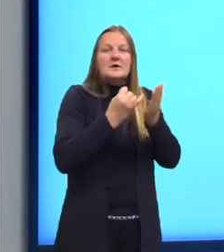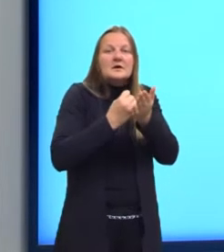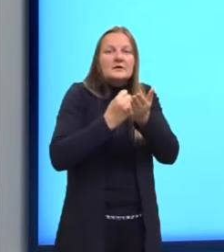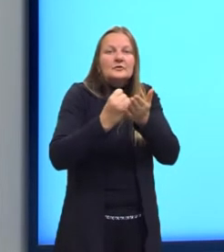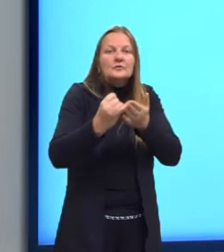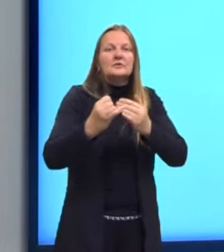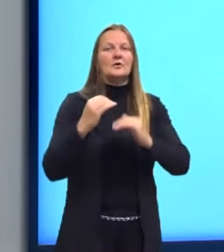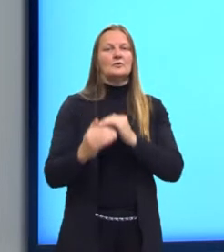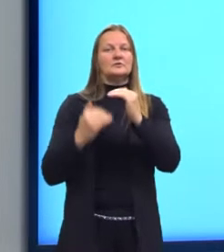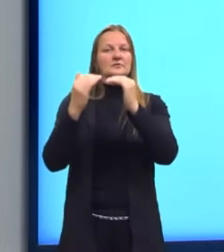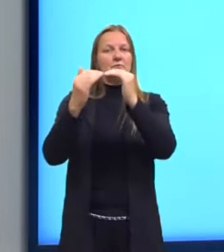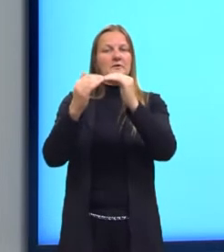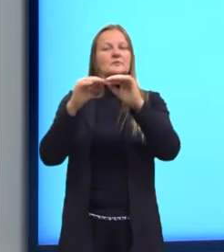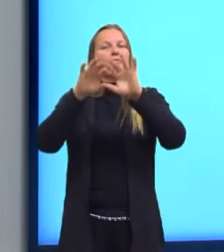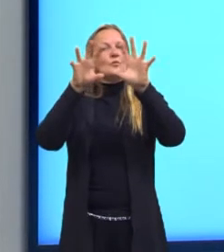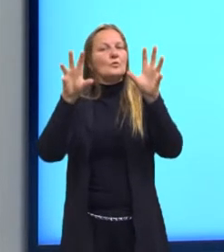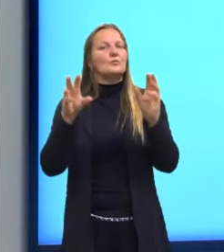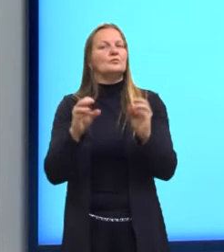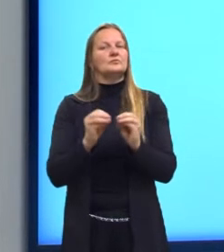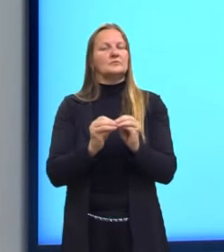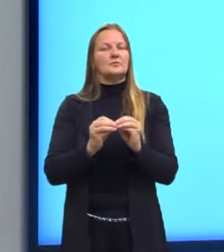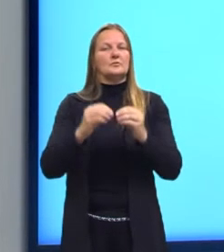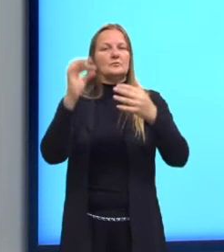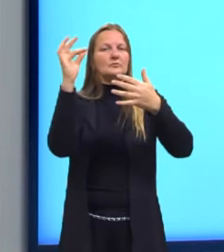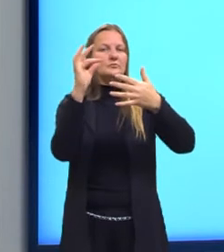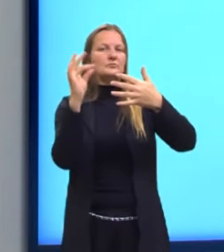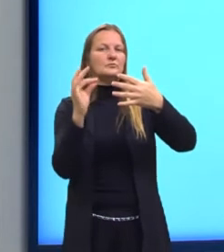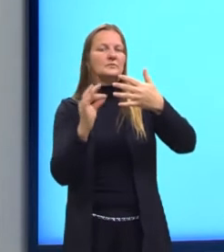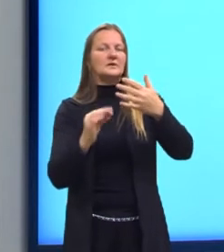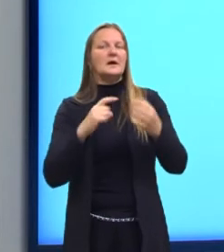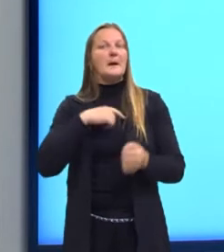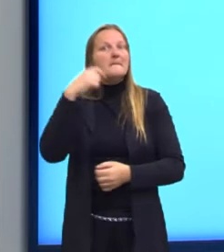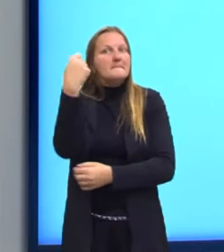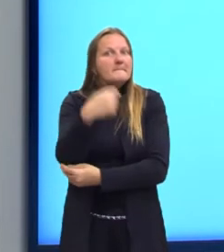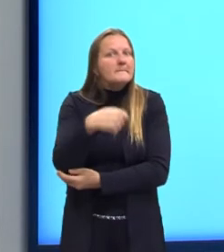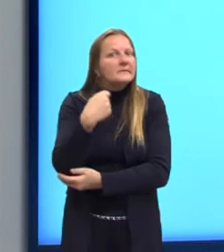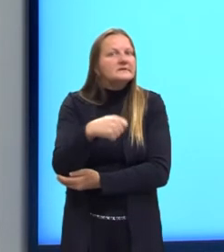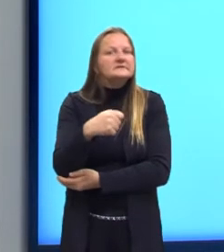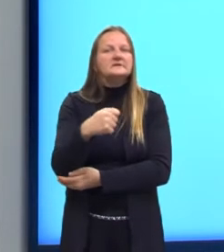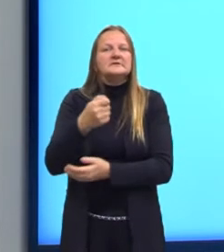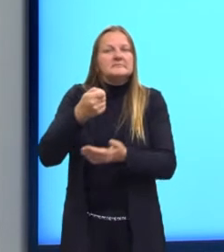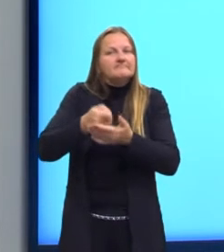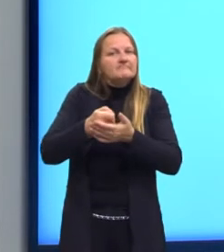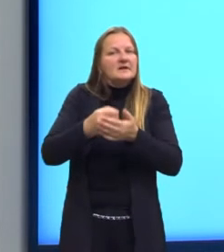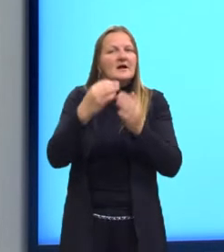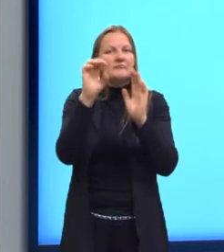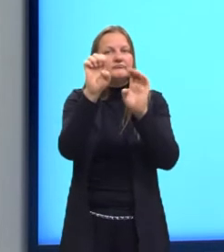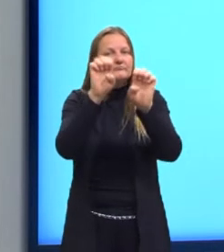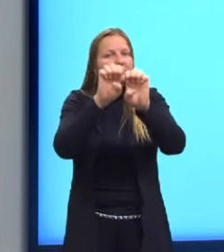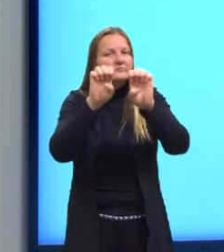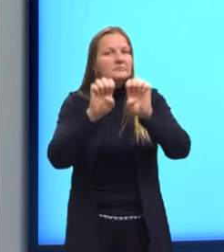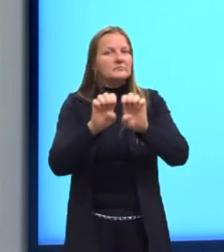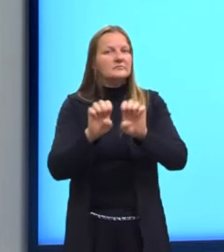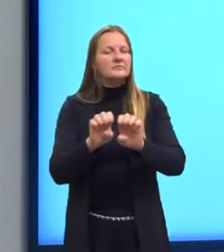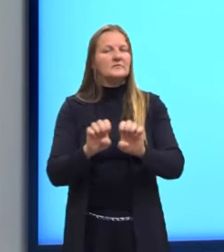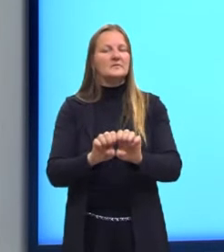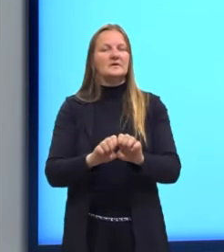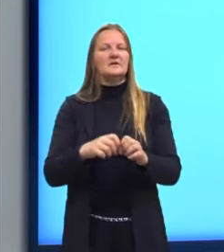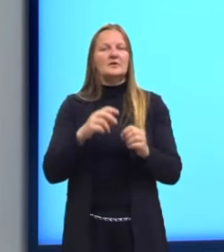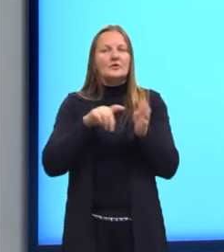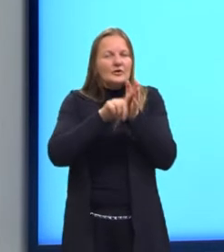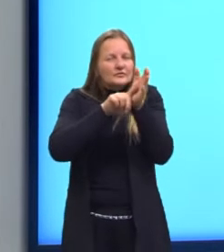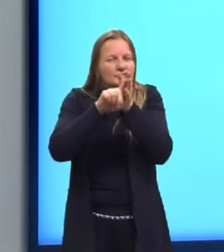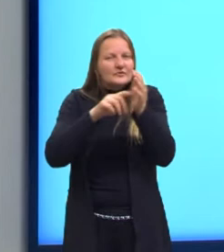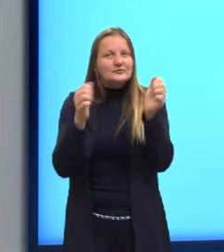desenvolvimento e conclusão os itens que tem que precisam ter em cada partezinha desse texto e a gente vai